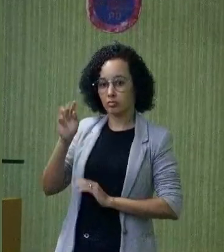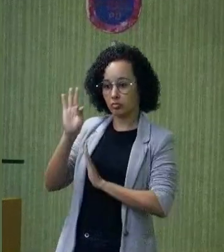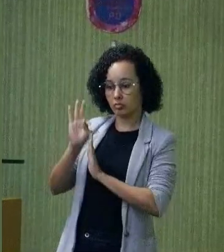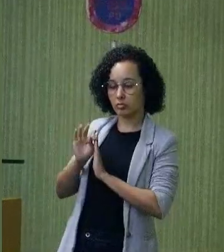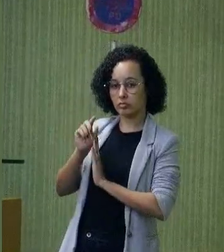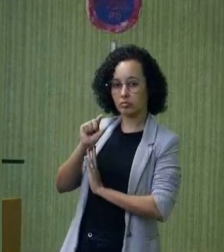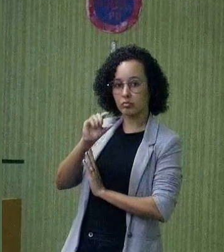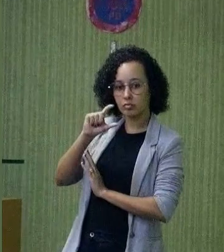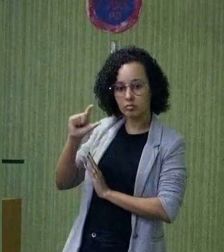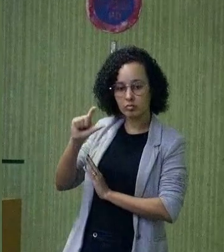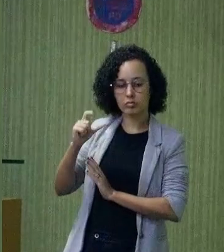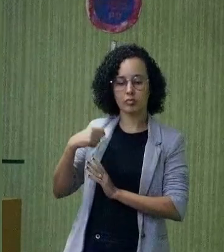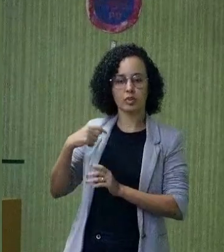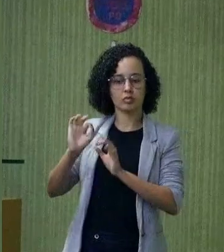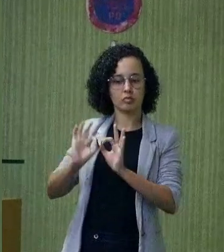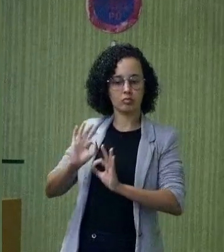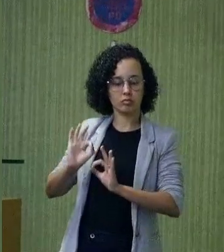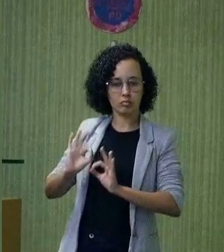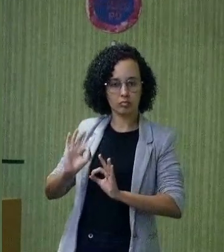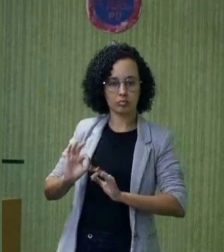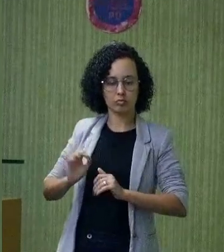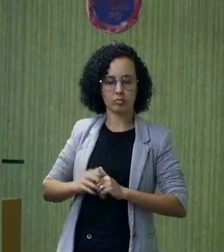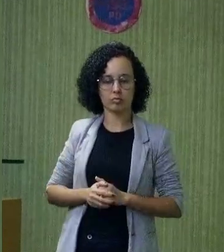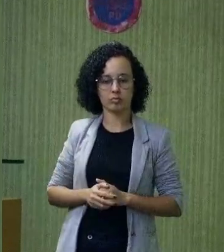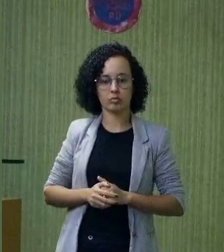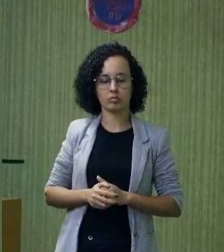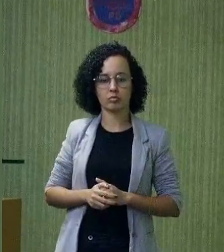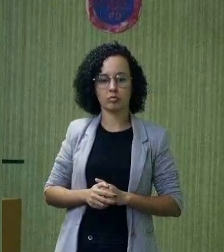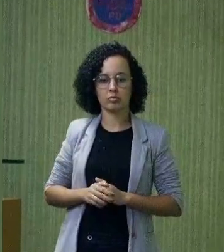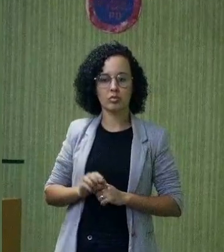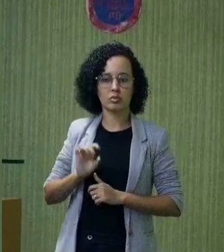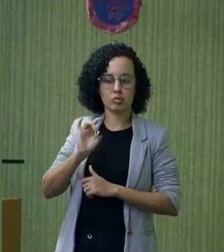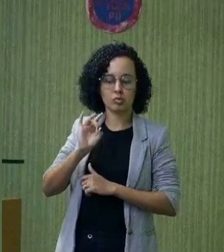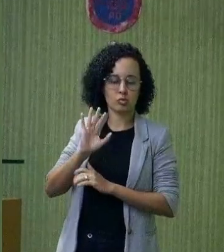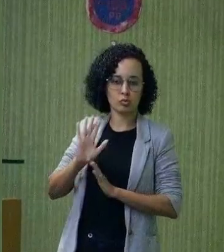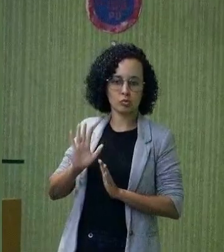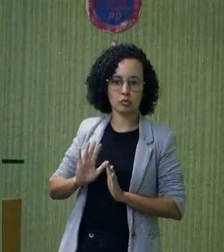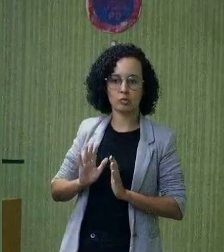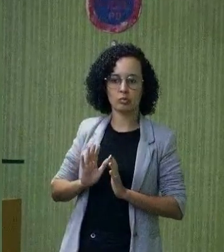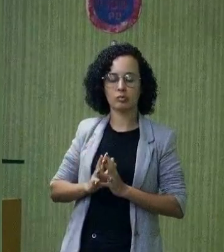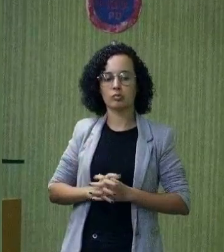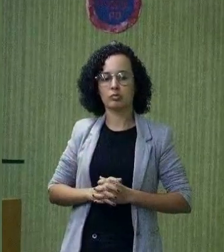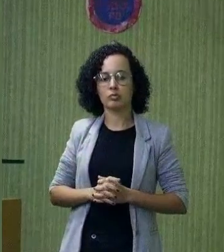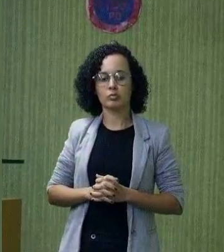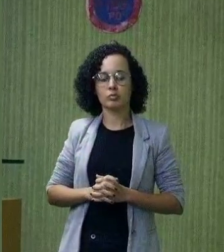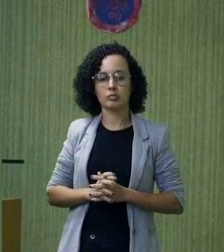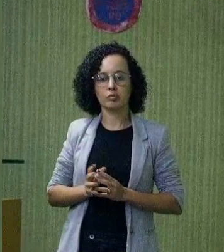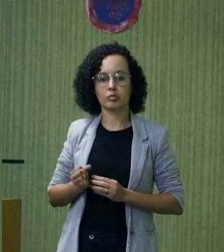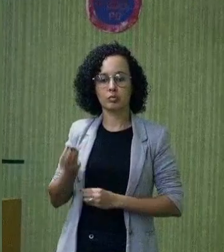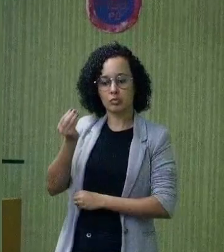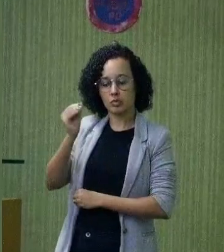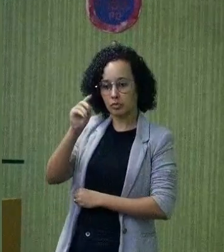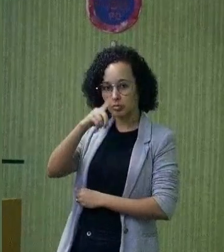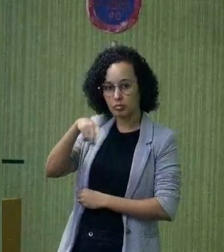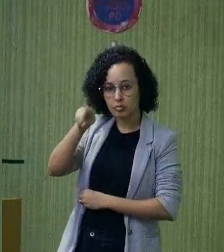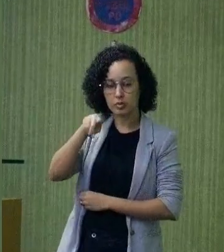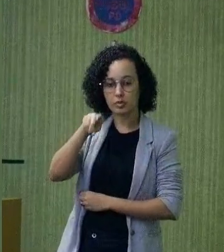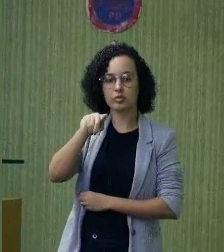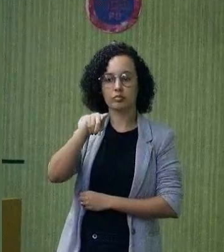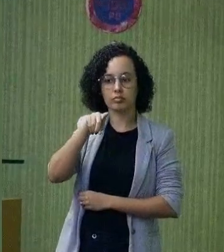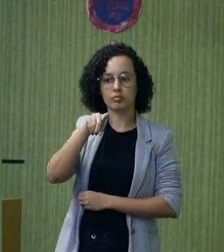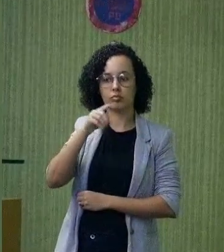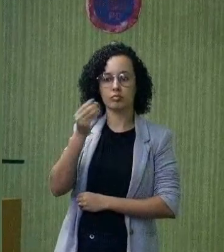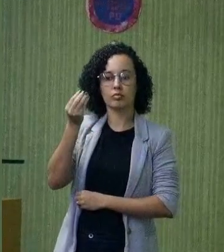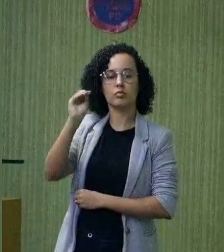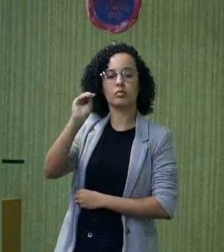minuta que a gente fez da instauração só para colocar aqui para vocês né colocamos